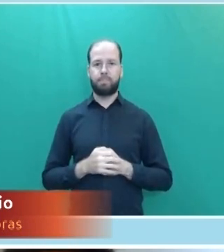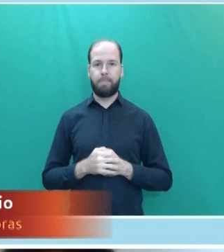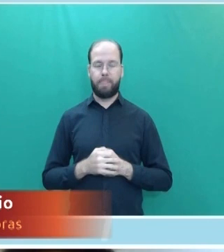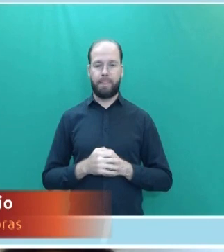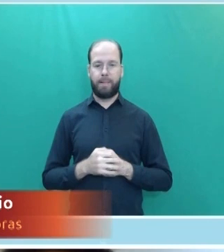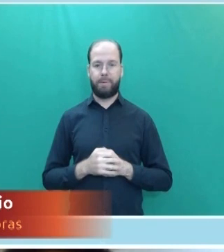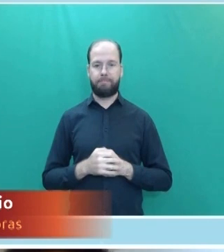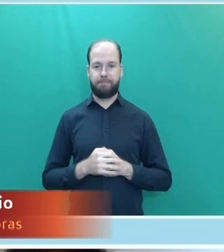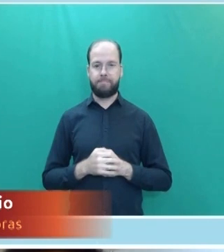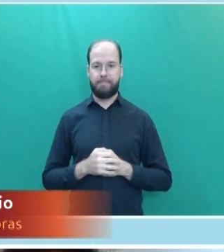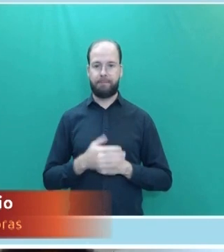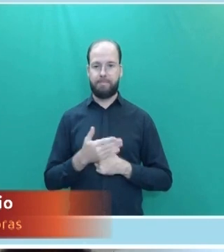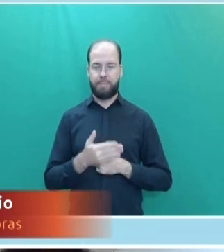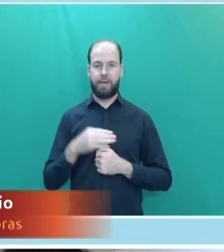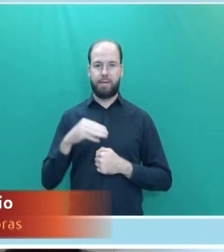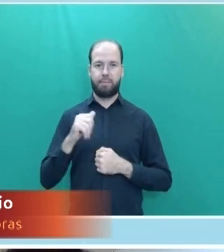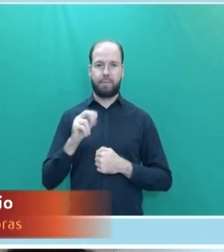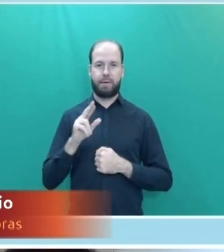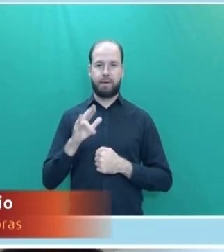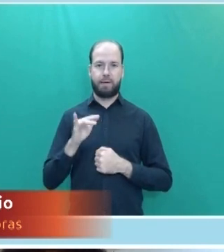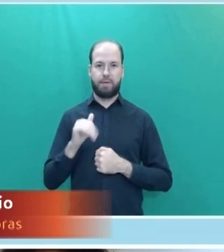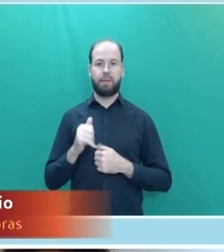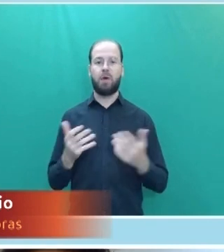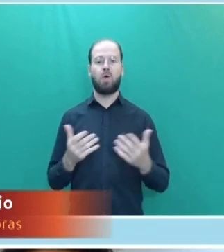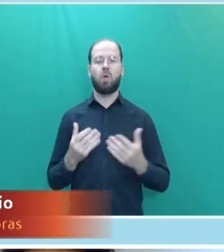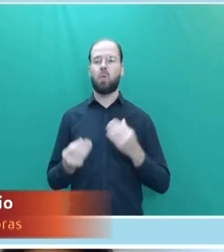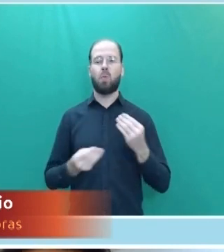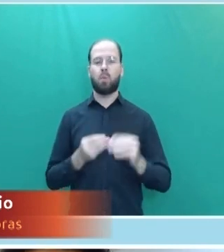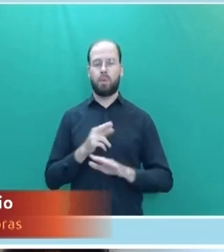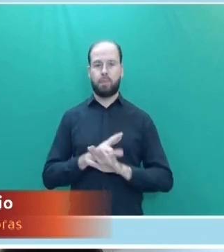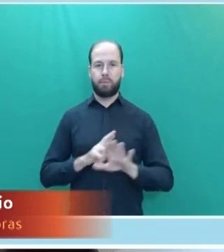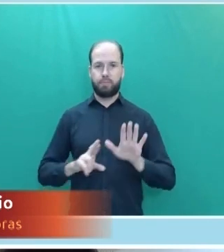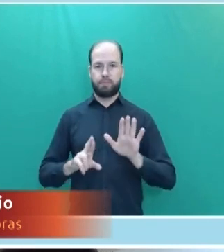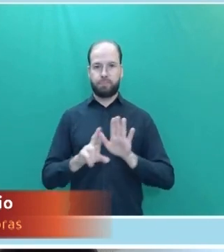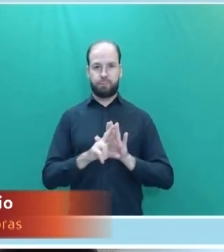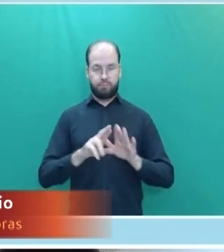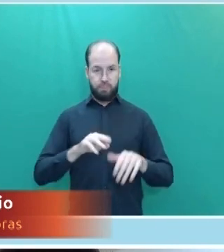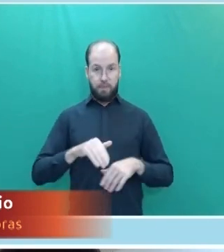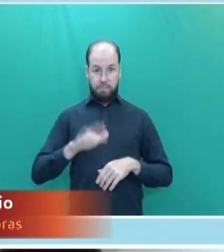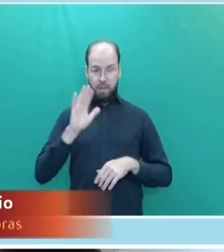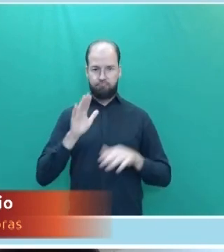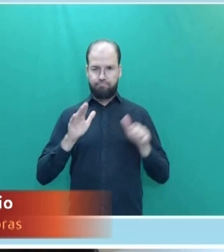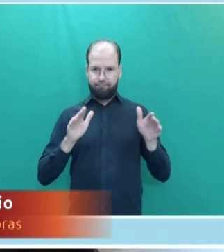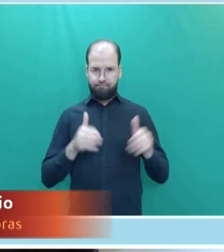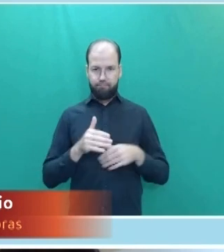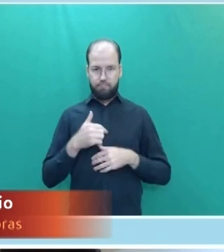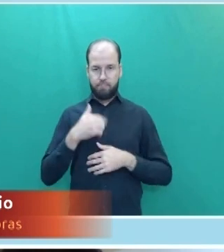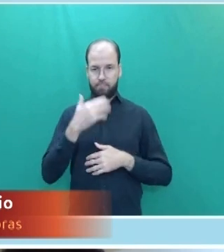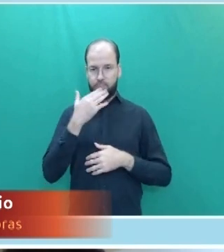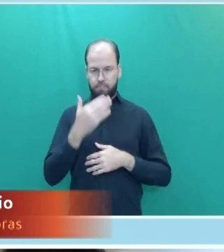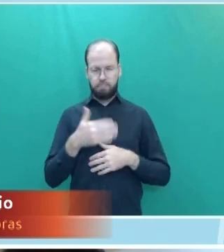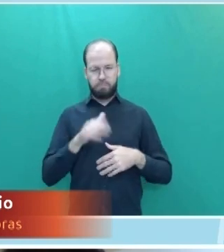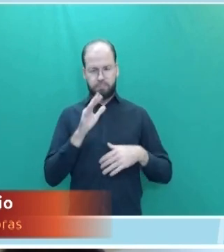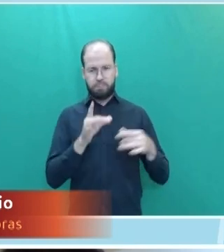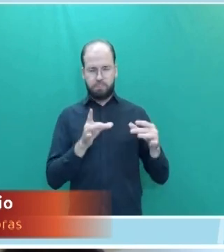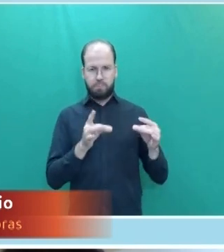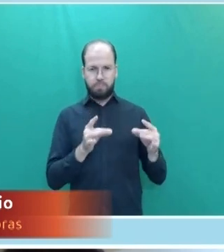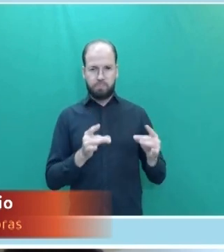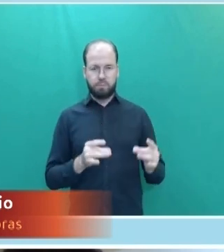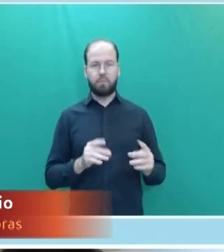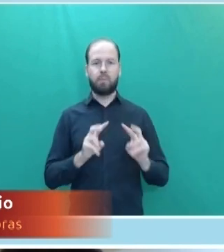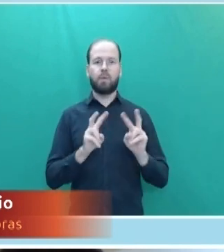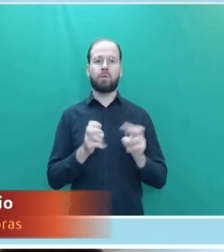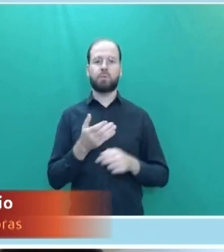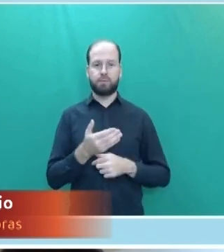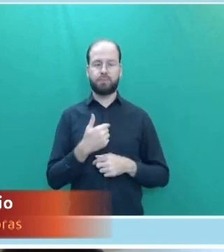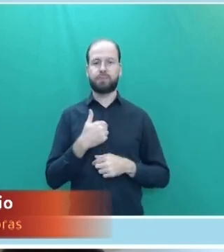Bom, Maria, agora partindo para essa representatividade de uma forma mais específica, a gente começar a destrinchar um pouco dessas questões, queria que